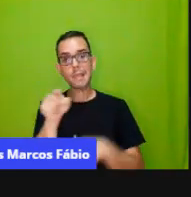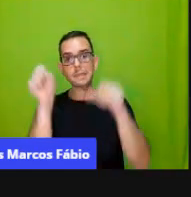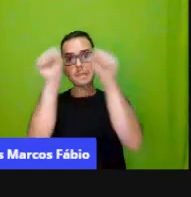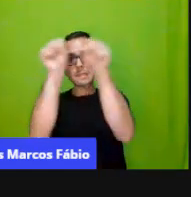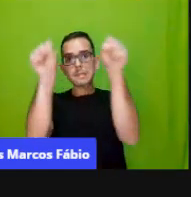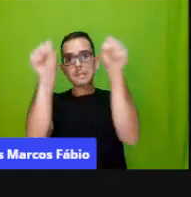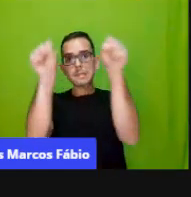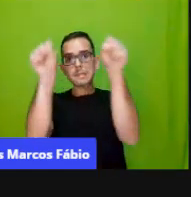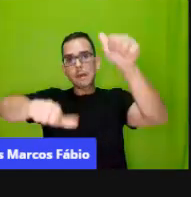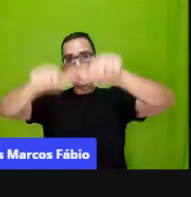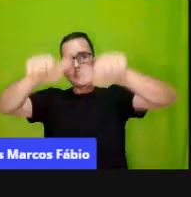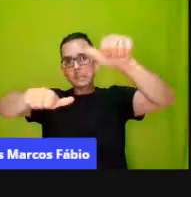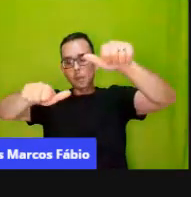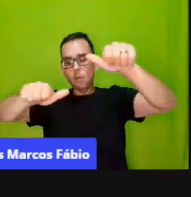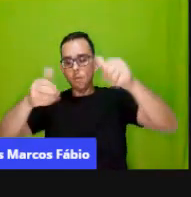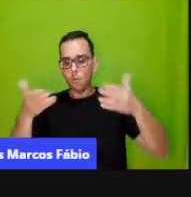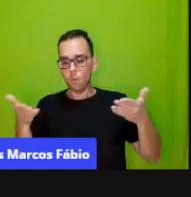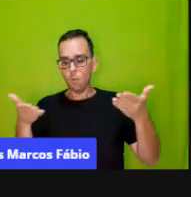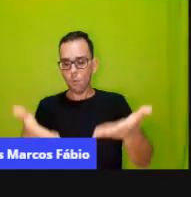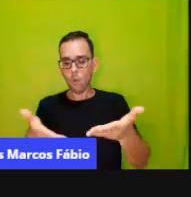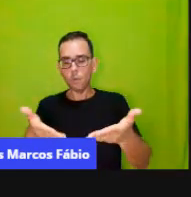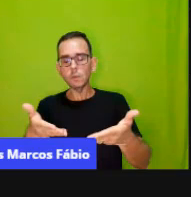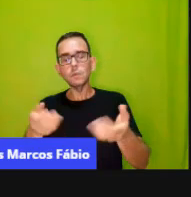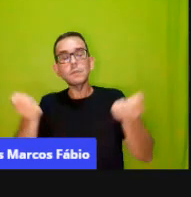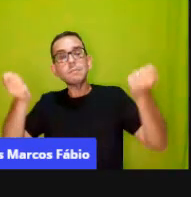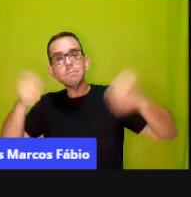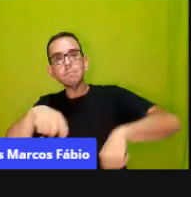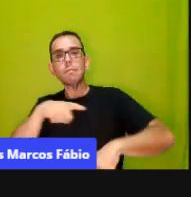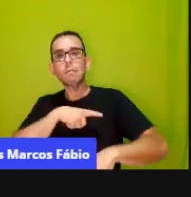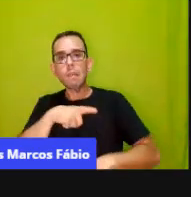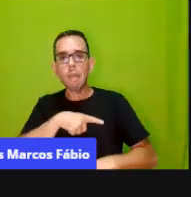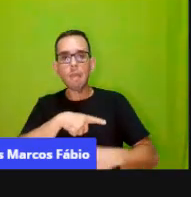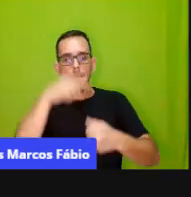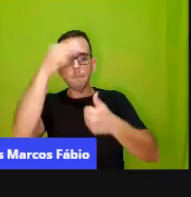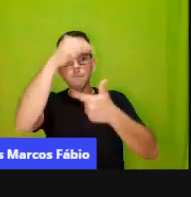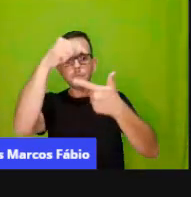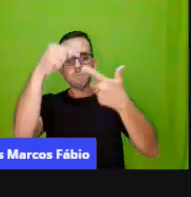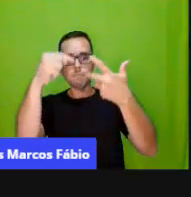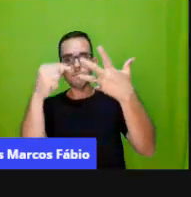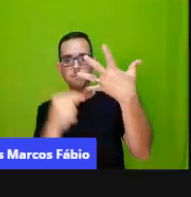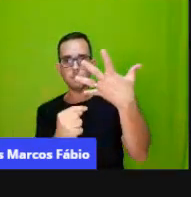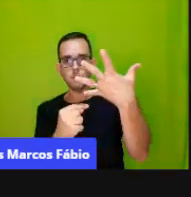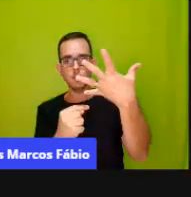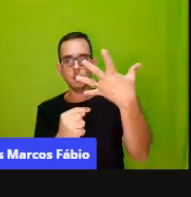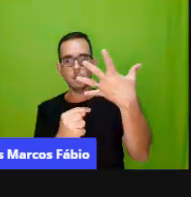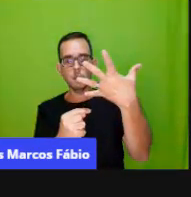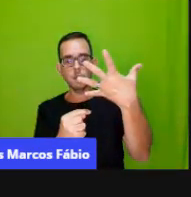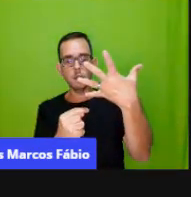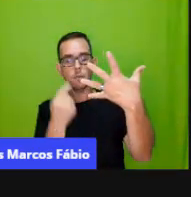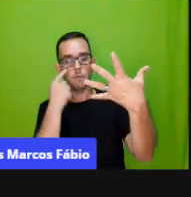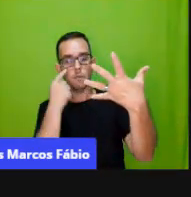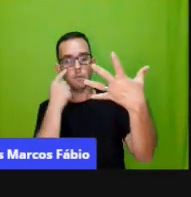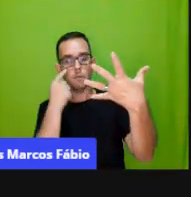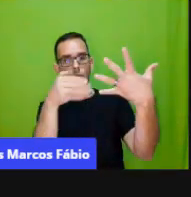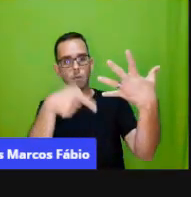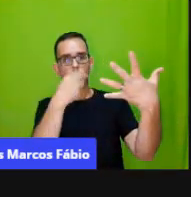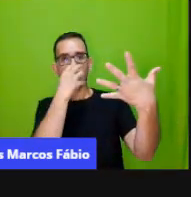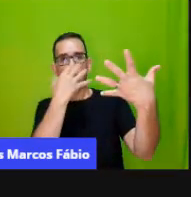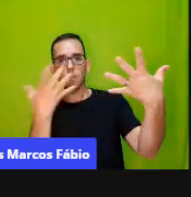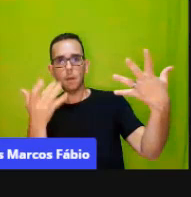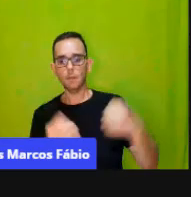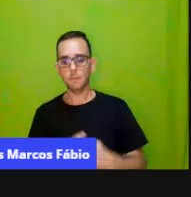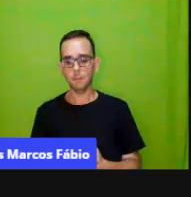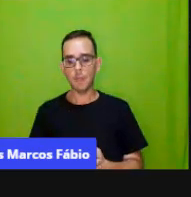de bem-estar animal hoje, então, procuram trabalhar esses 5 ambientes do ponto de vista do animal. Então, esse é